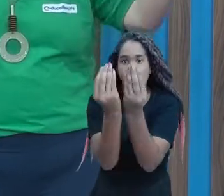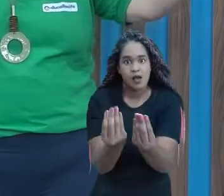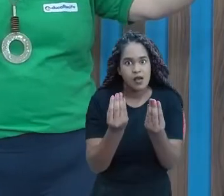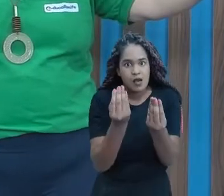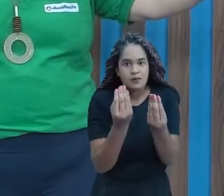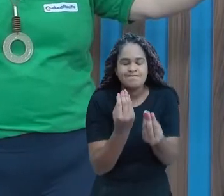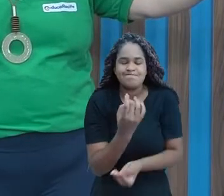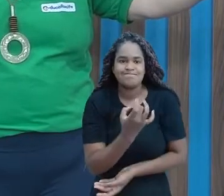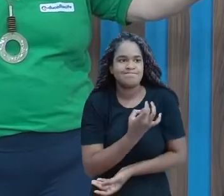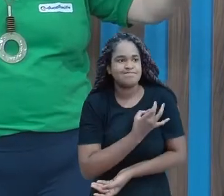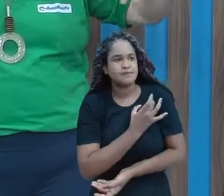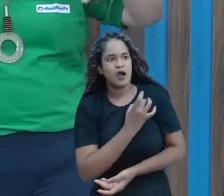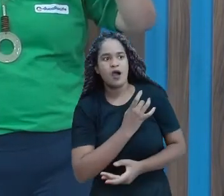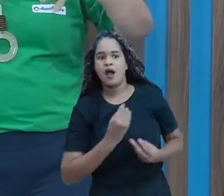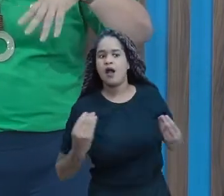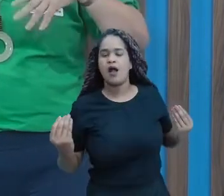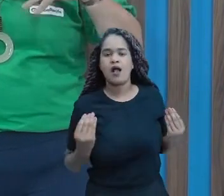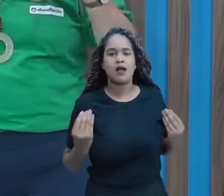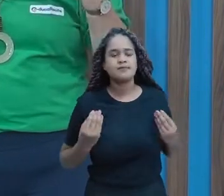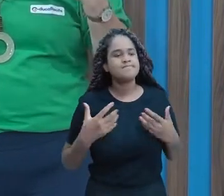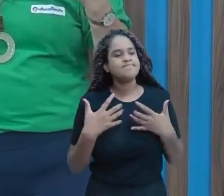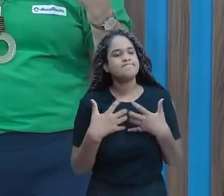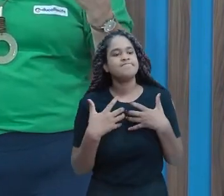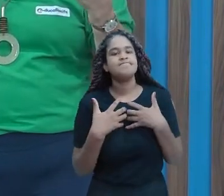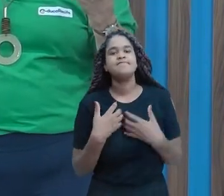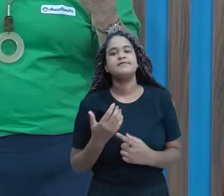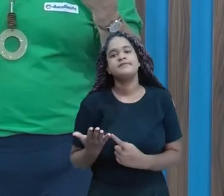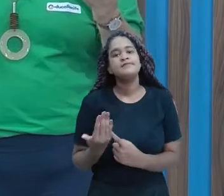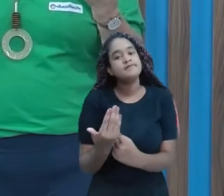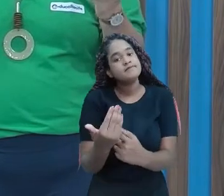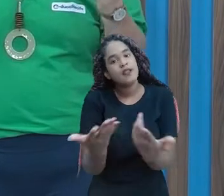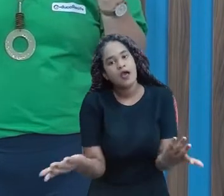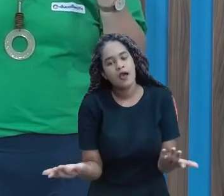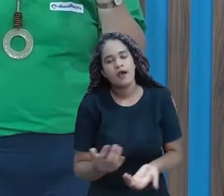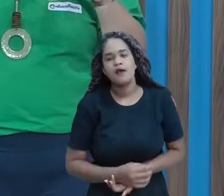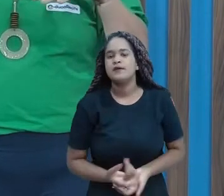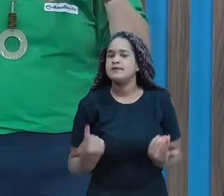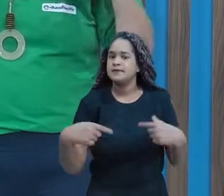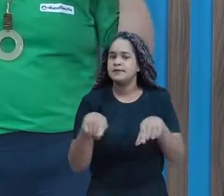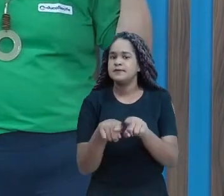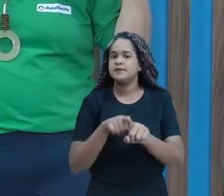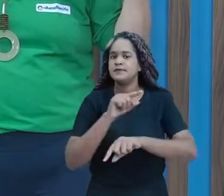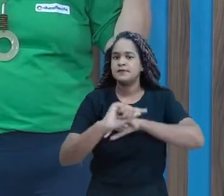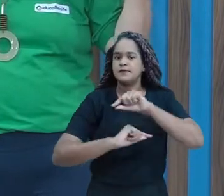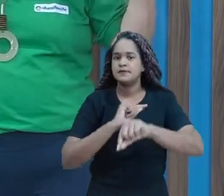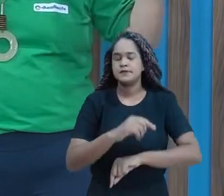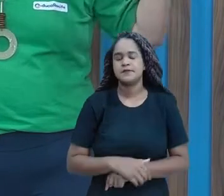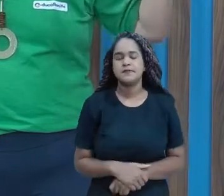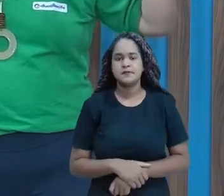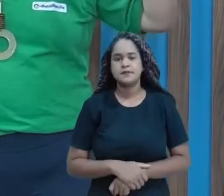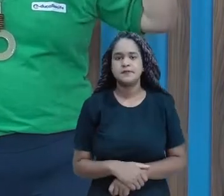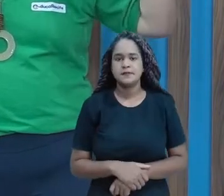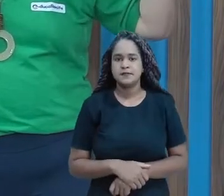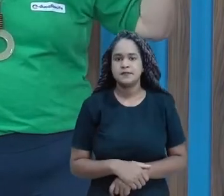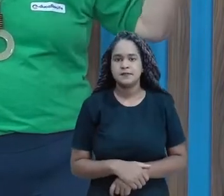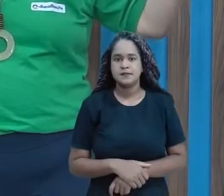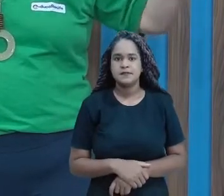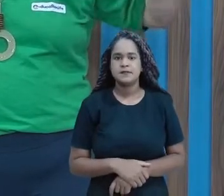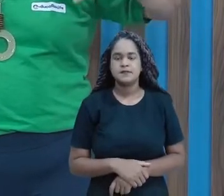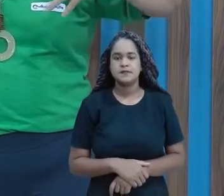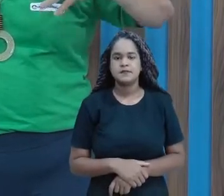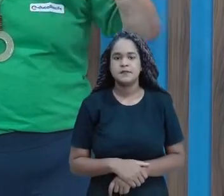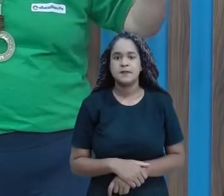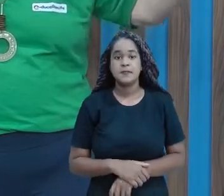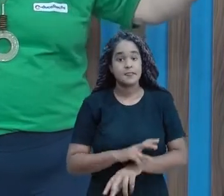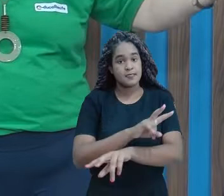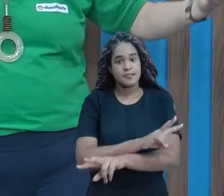o medo da mecanização e das novas tecnologias, e havia também toda a coisa